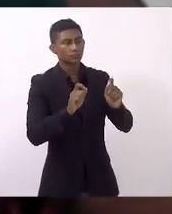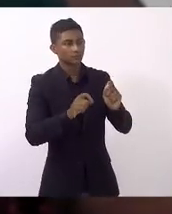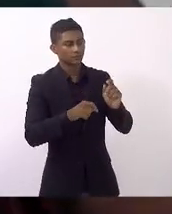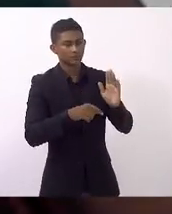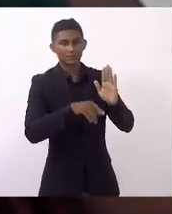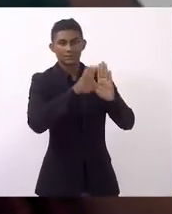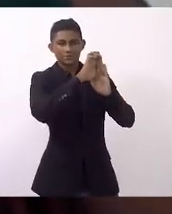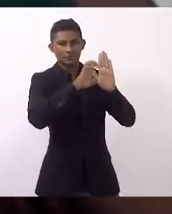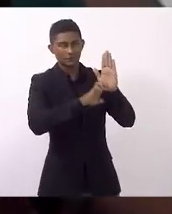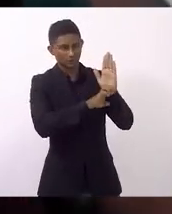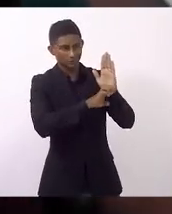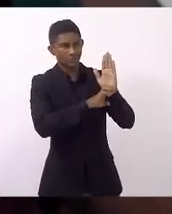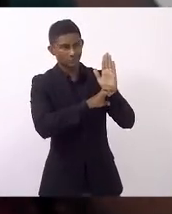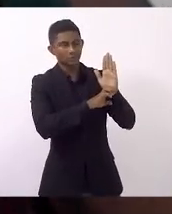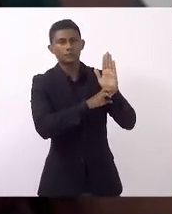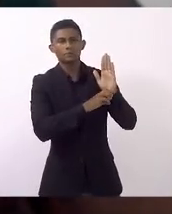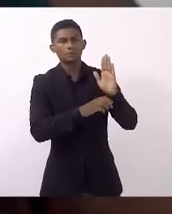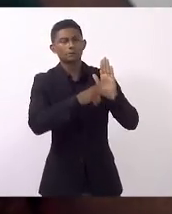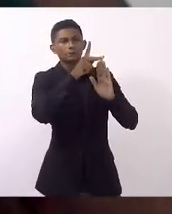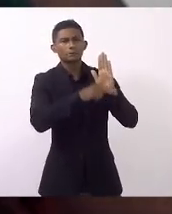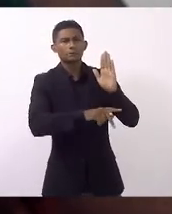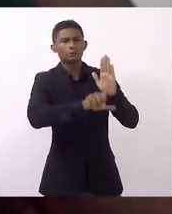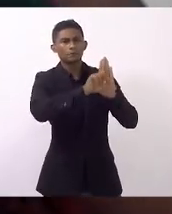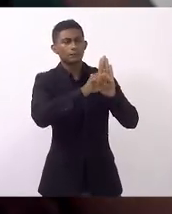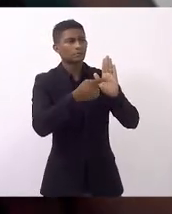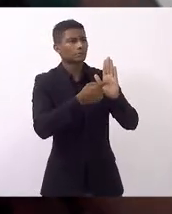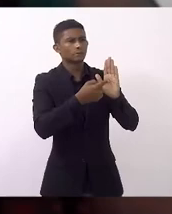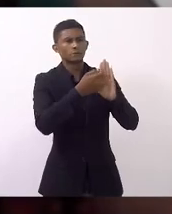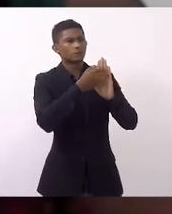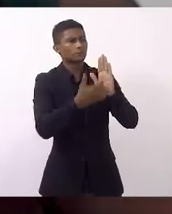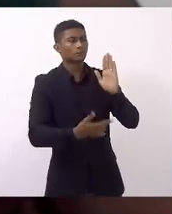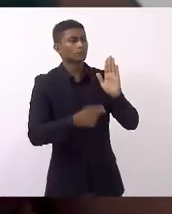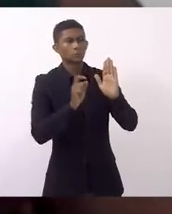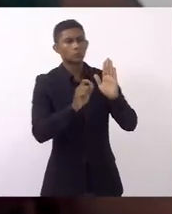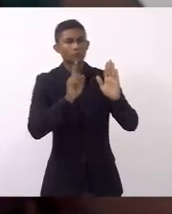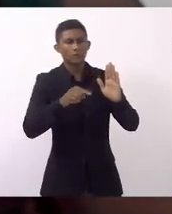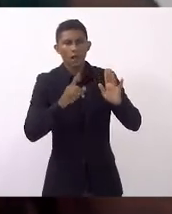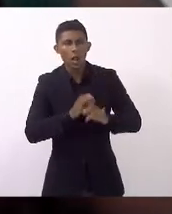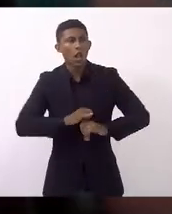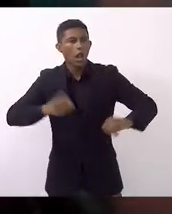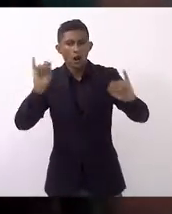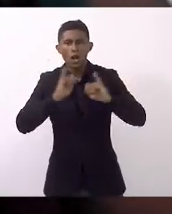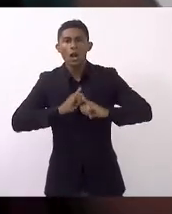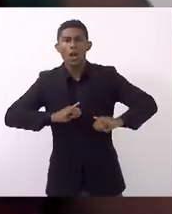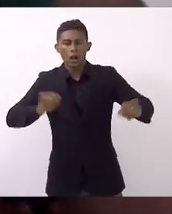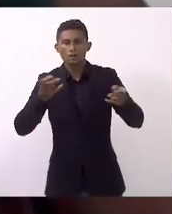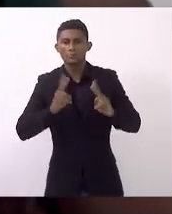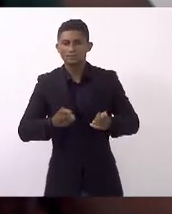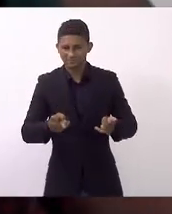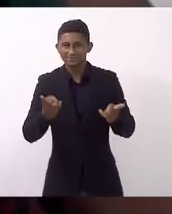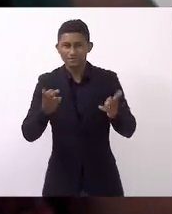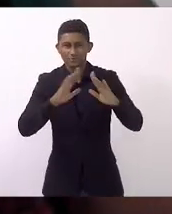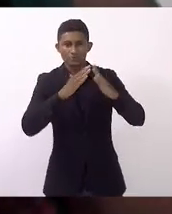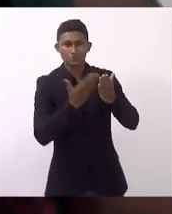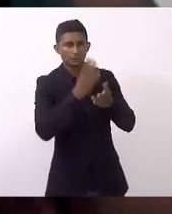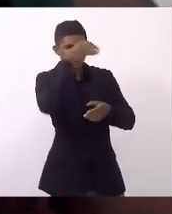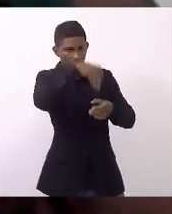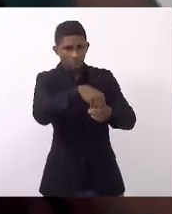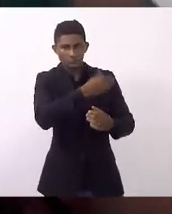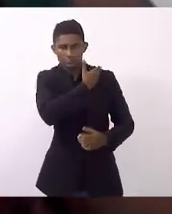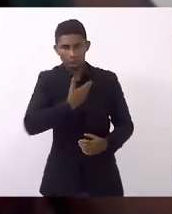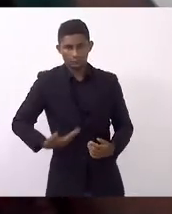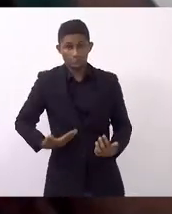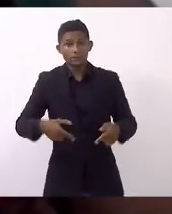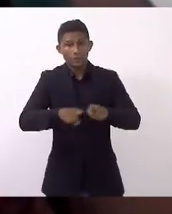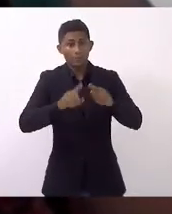emendas de plenário ao projeto de lei que dispõe sobre a realização de campanha publicitária permanente nas escolas públicas e